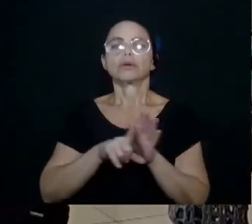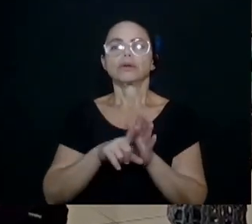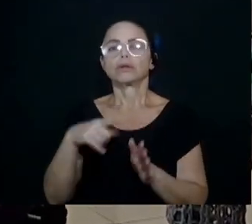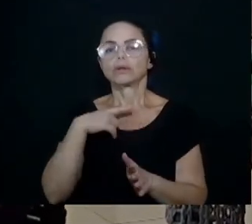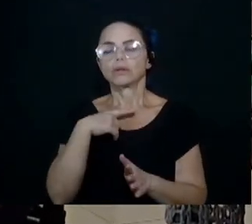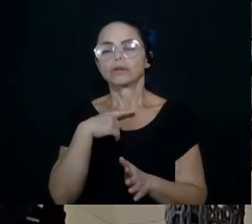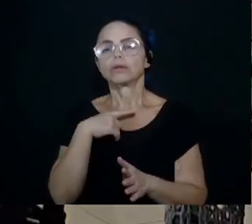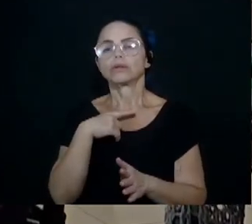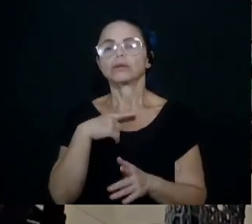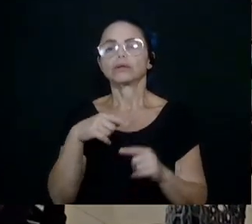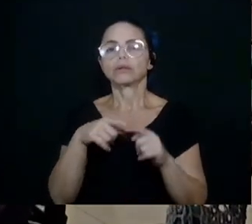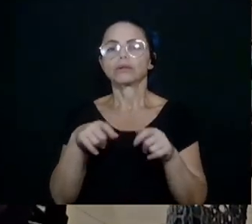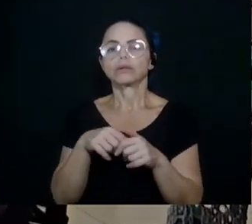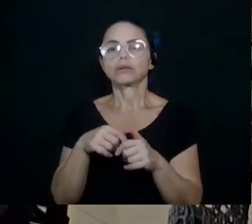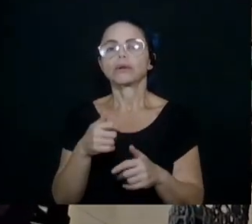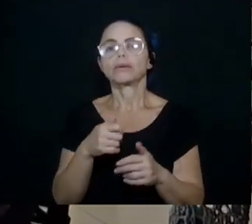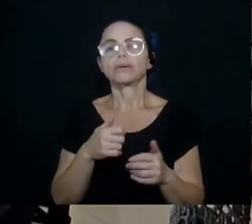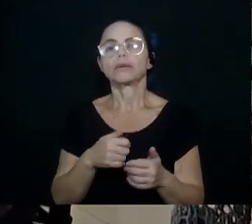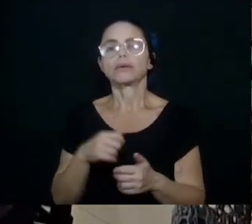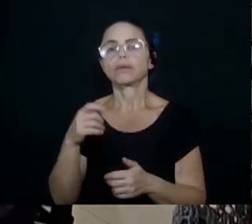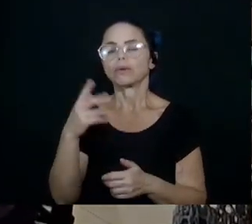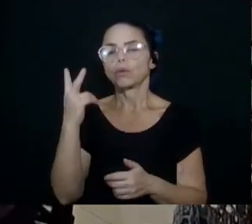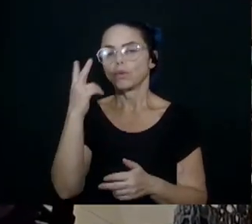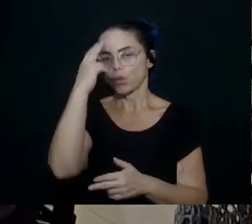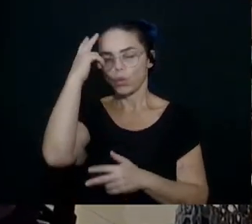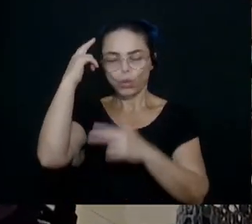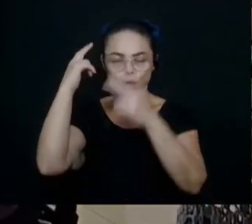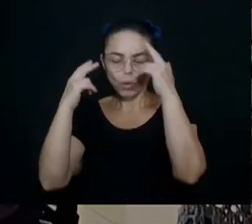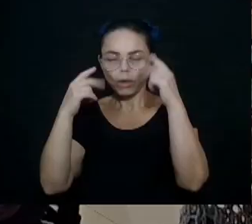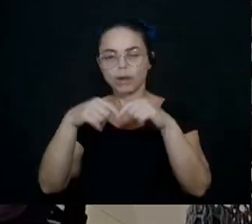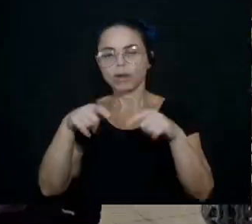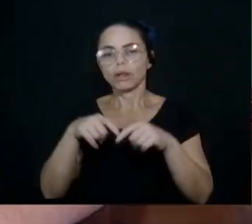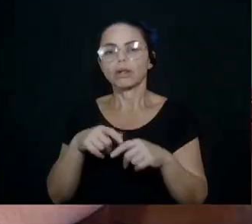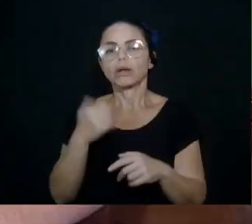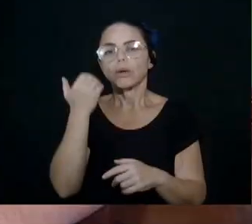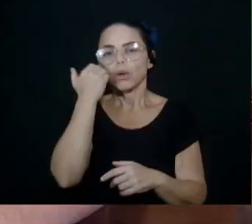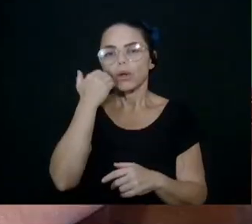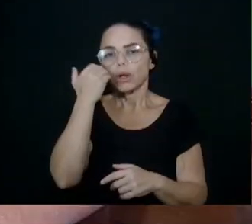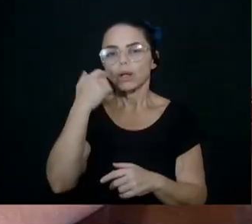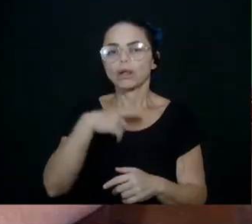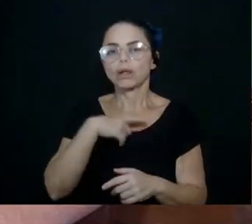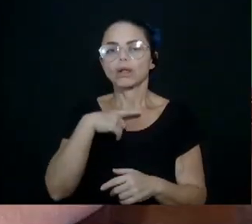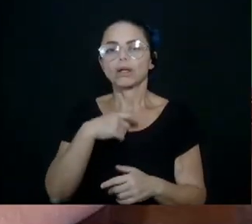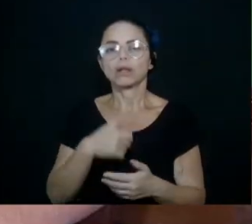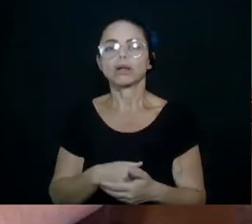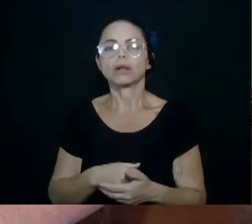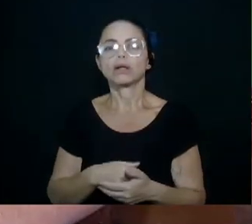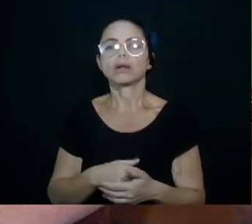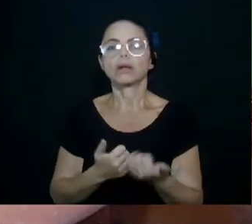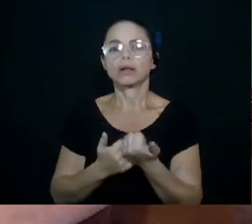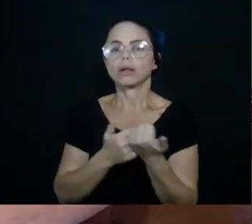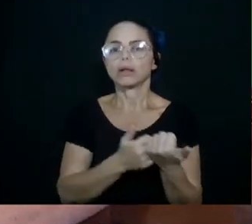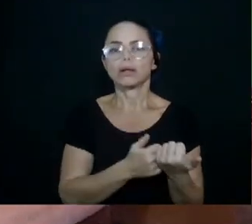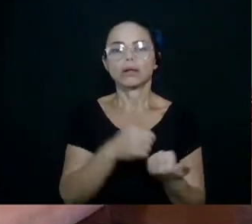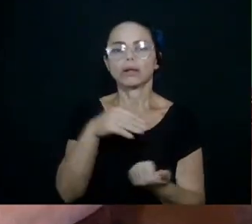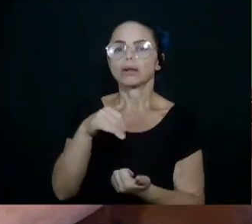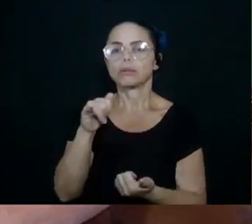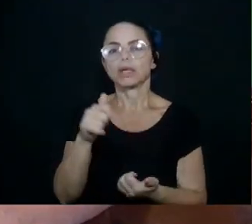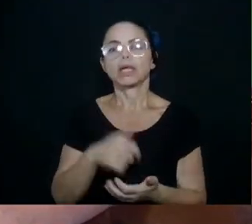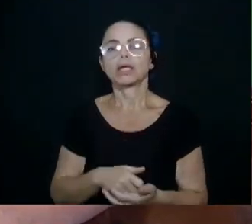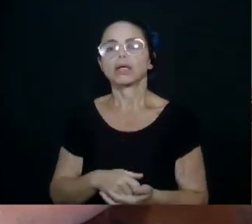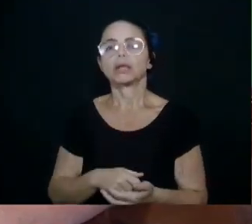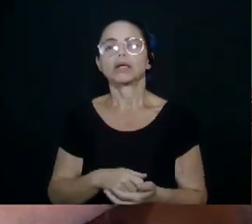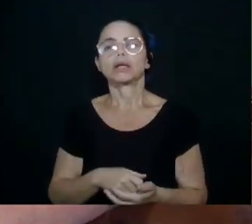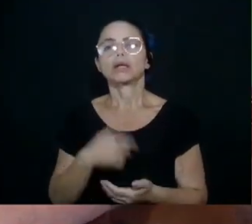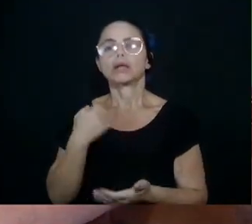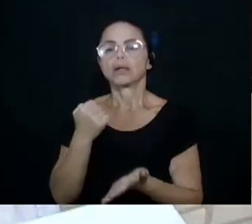Brasil, que cabeleireiros, salões, barbearias podem fazer esse tipo. São MEIs que trabalham com você. Exatamente, são contratos